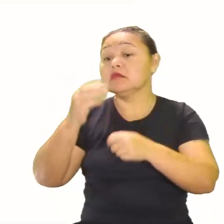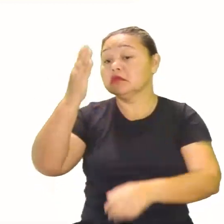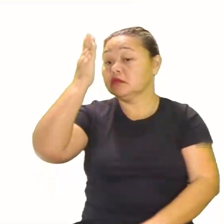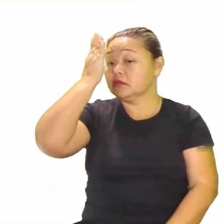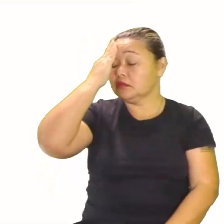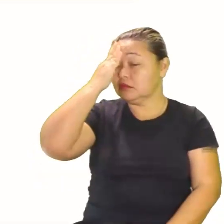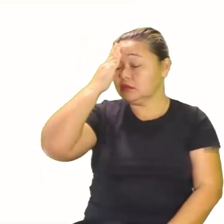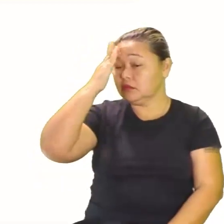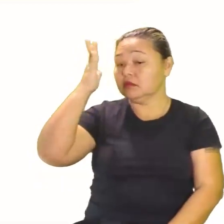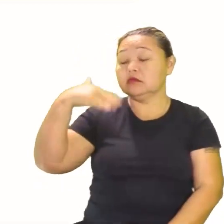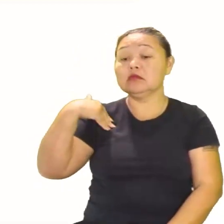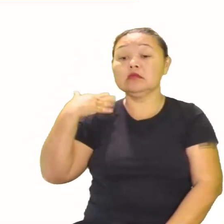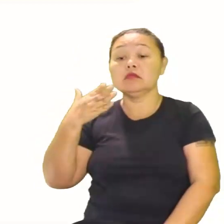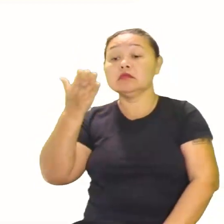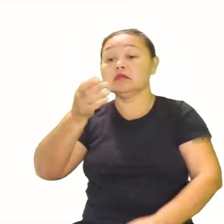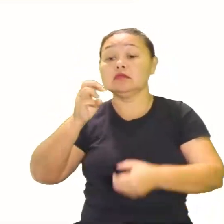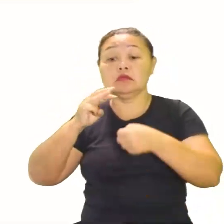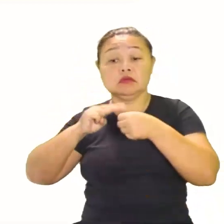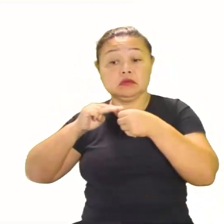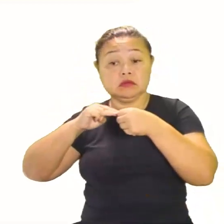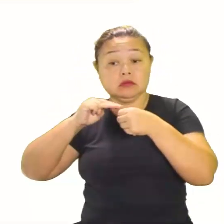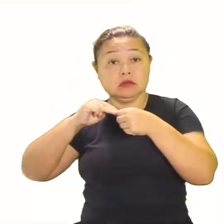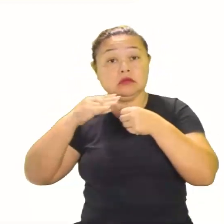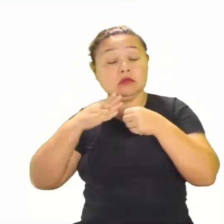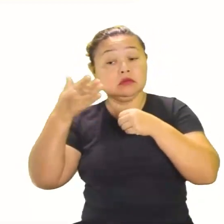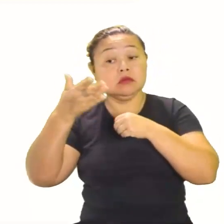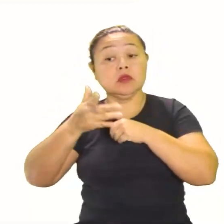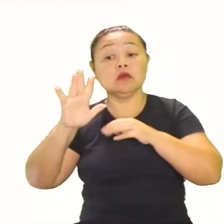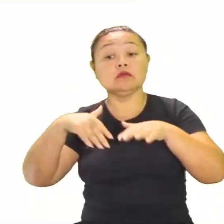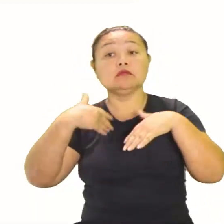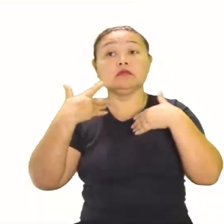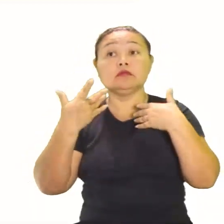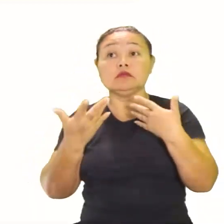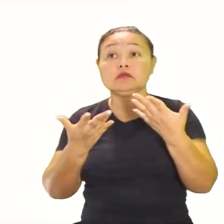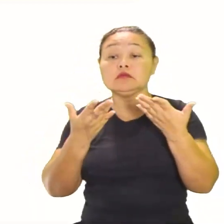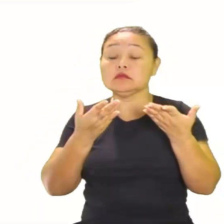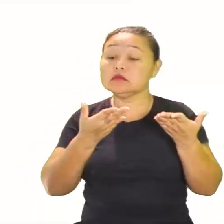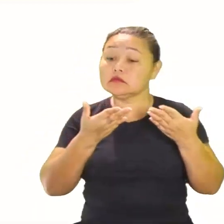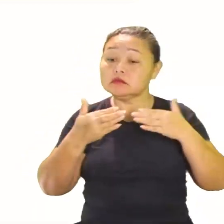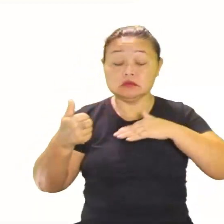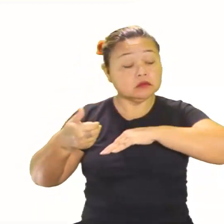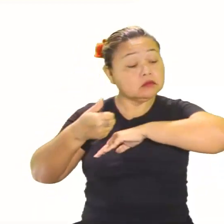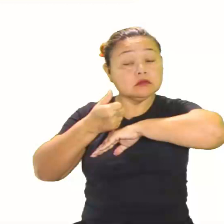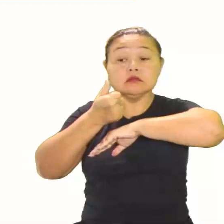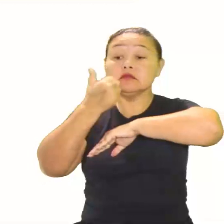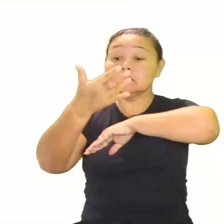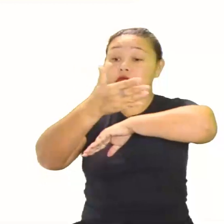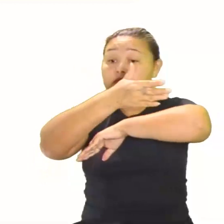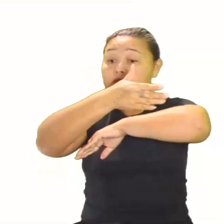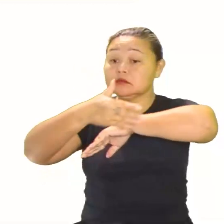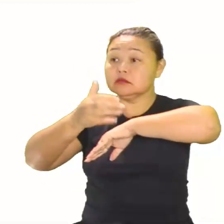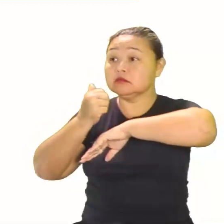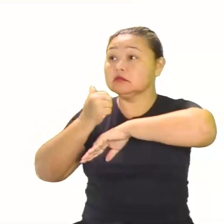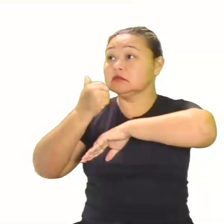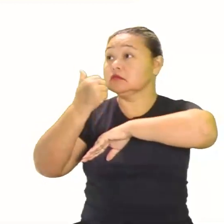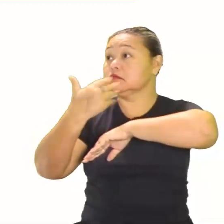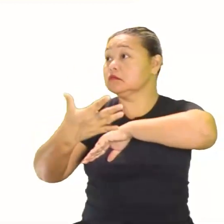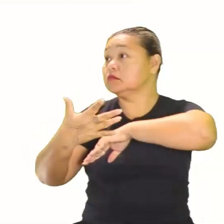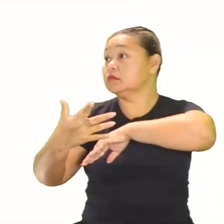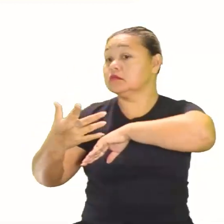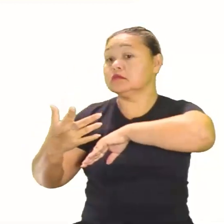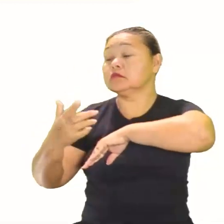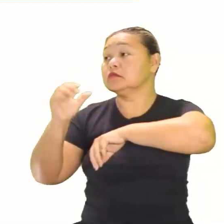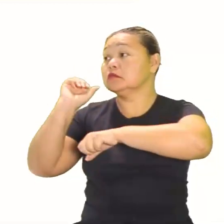visitar um município aí esses dias agora. Quando estiver passando pela frente, a missão da professora Lúcia